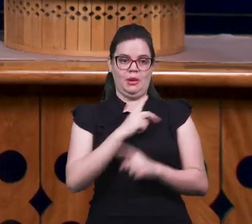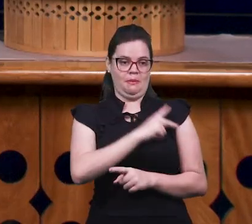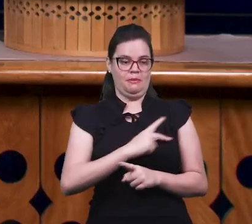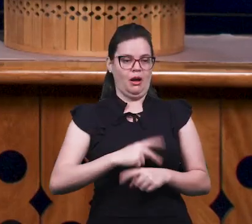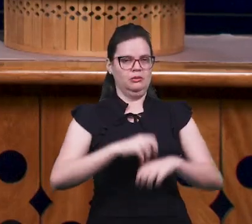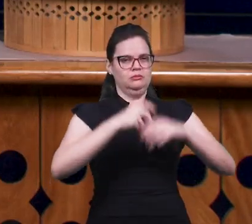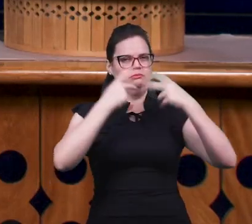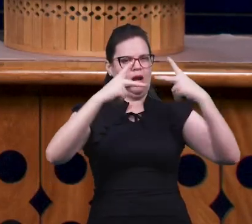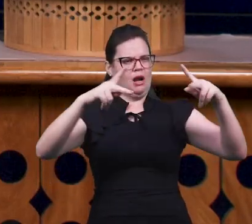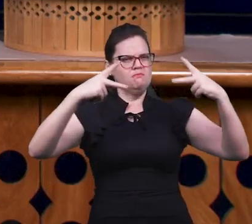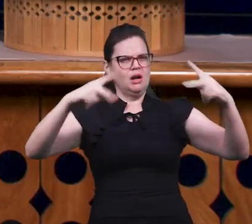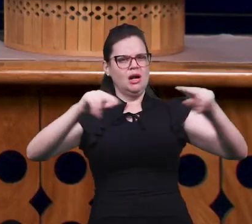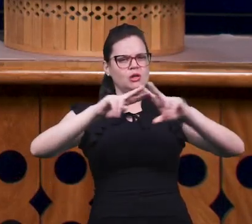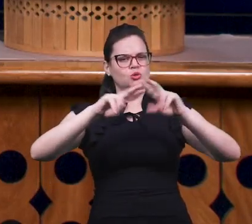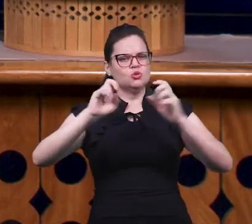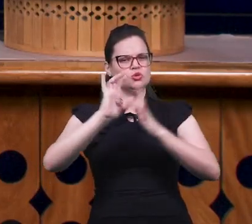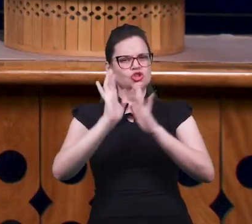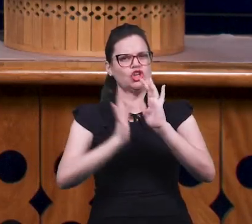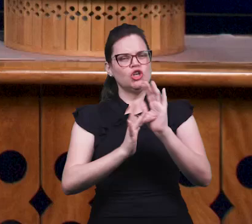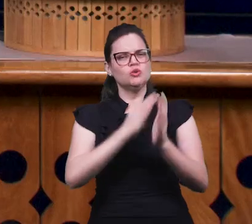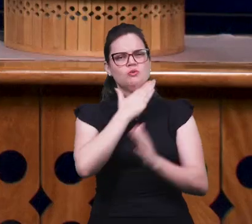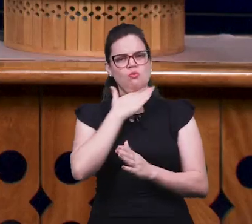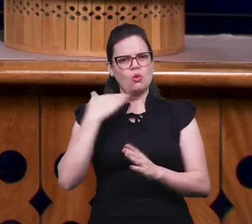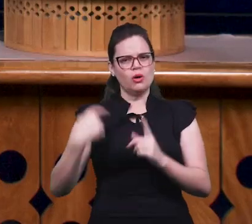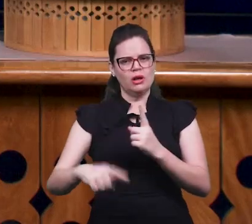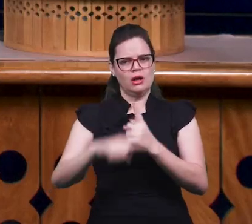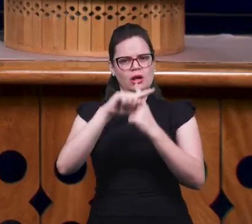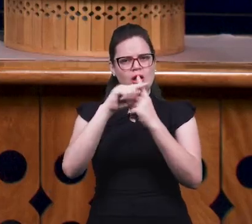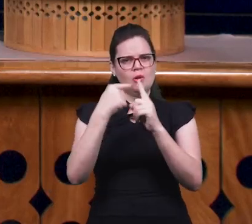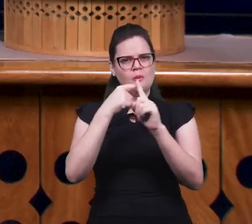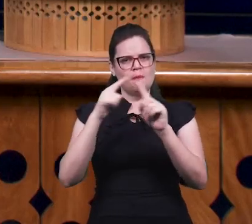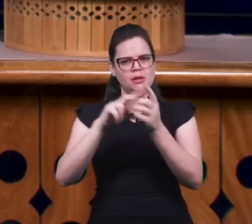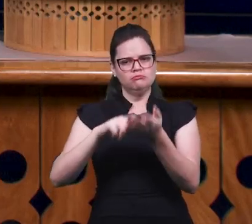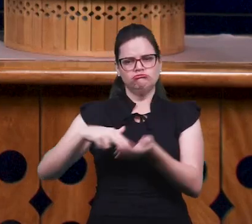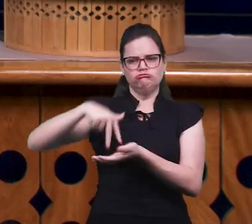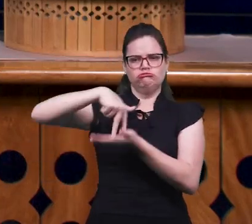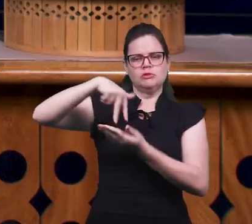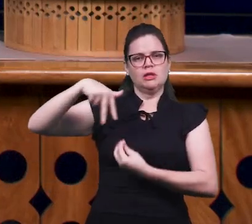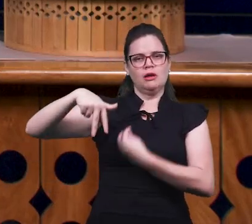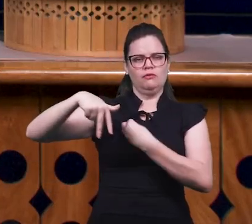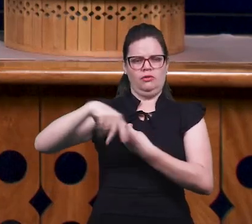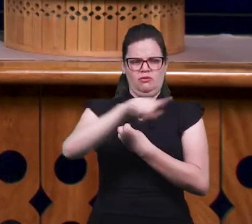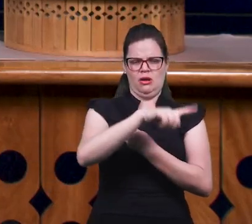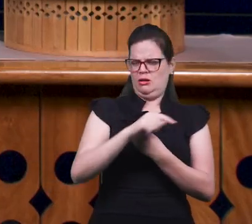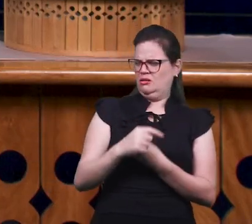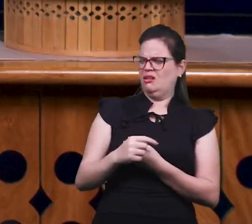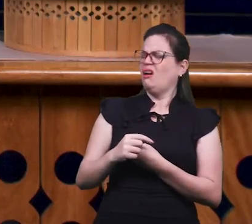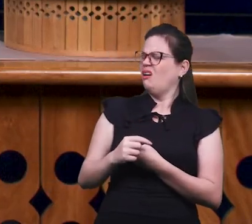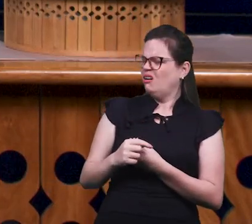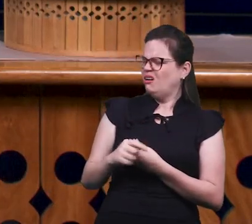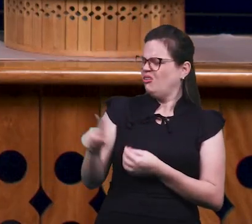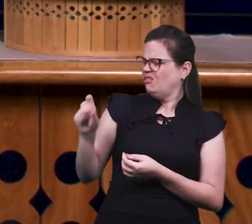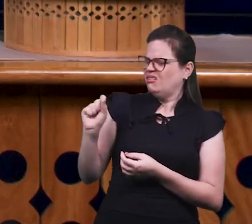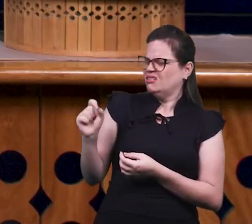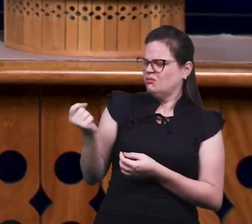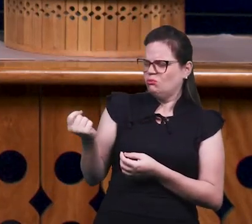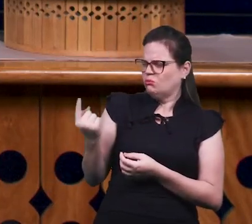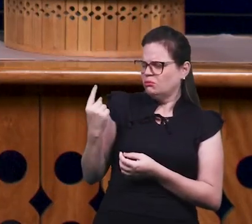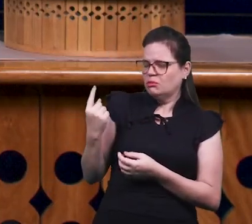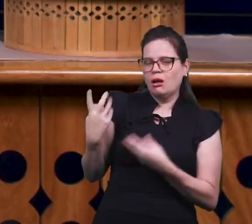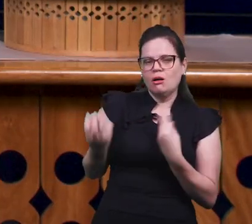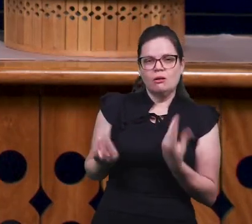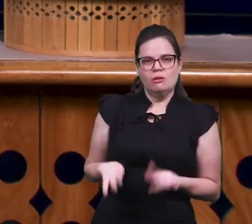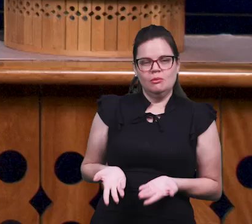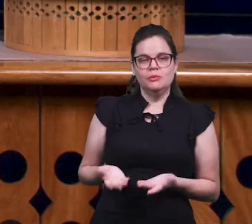Jesus, que ressuscitou dos mortos, eles acharam estranho aquilo, porque não criam naquilo, né? Então nós vemos o seguinte, também os epicureus, da